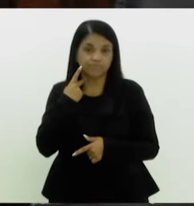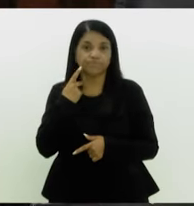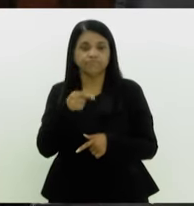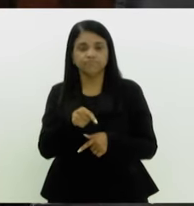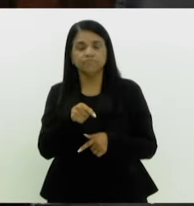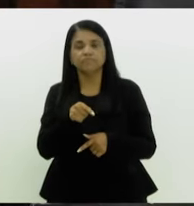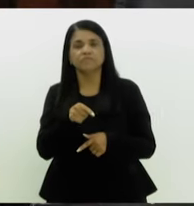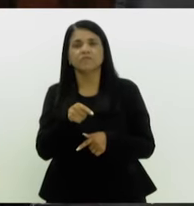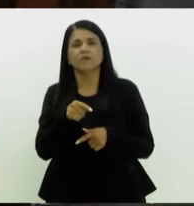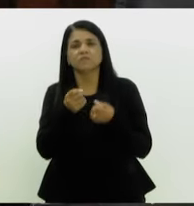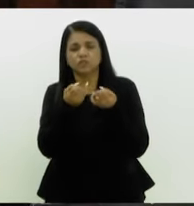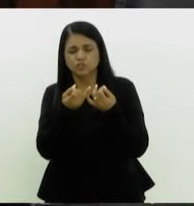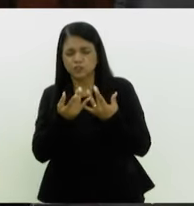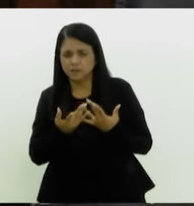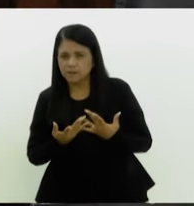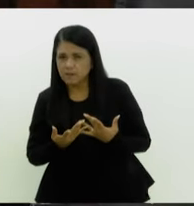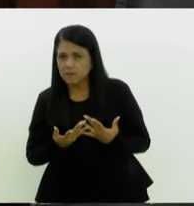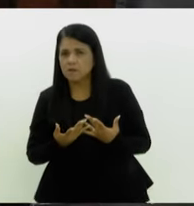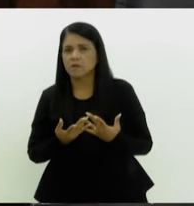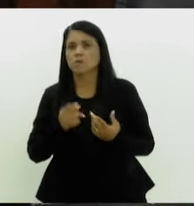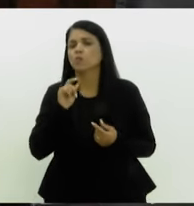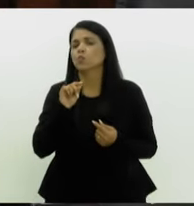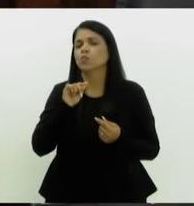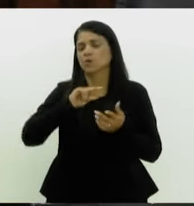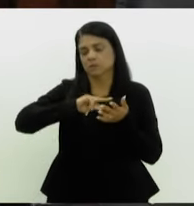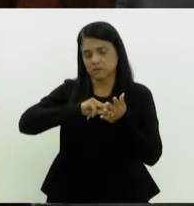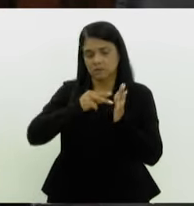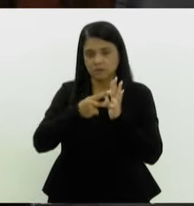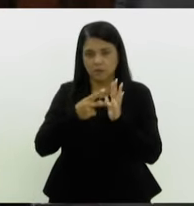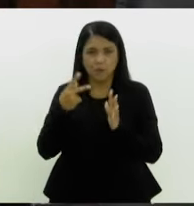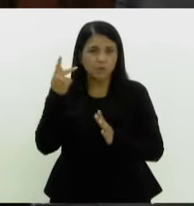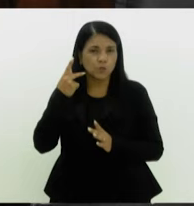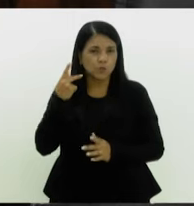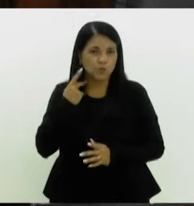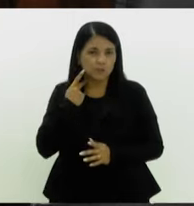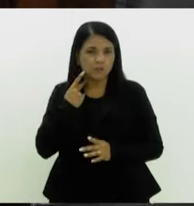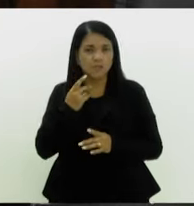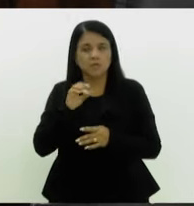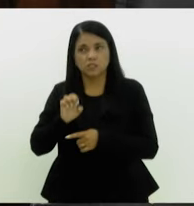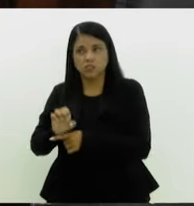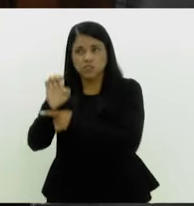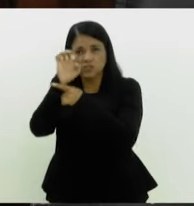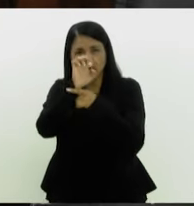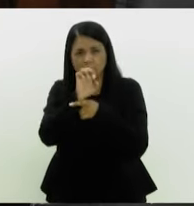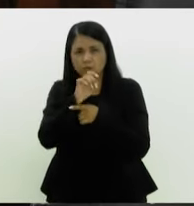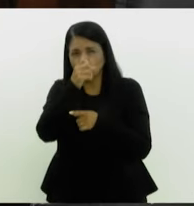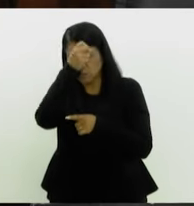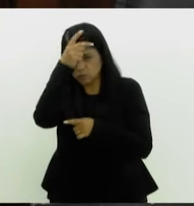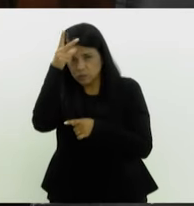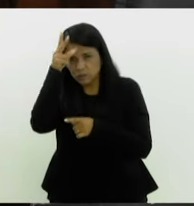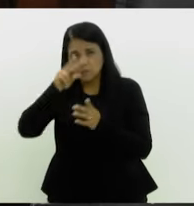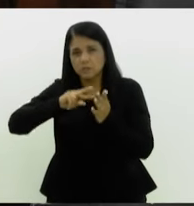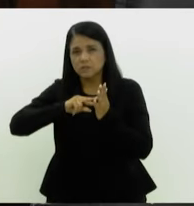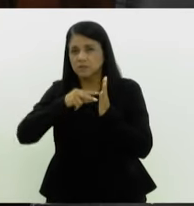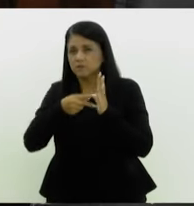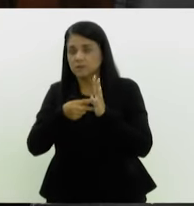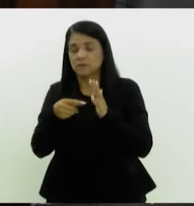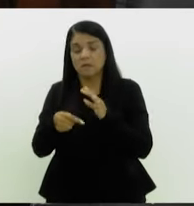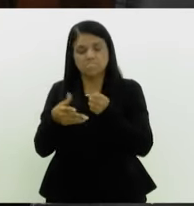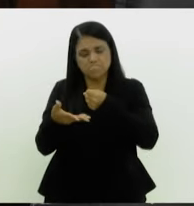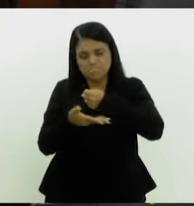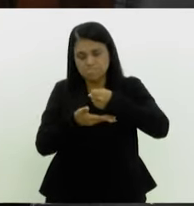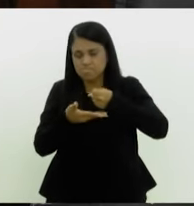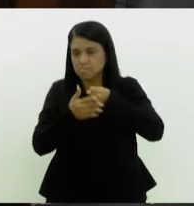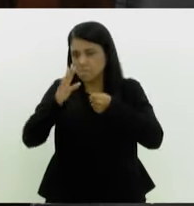mulher eu vou falar um pouquinho para todas vocês o que que significa em cada estado em cada município e ela é um pilar fundamental